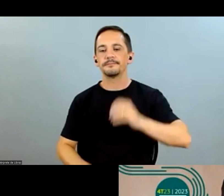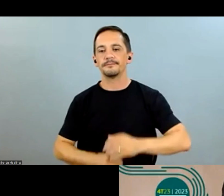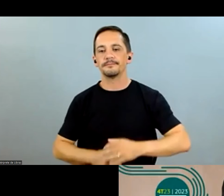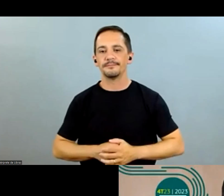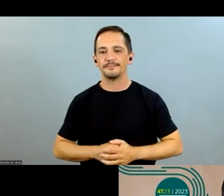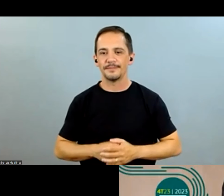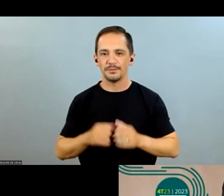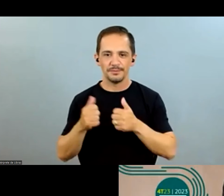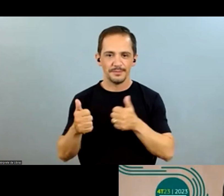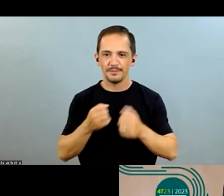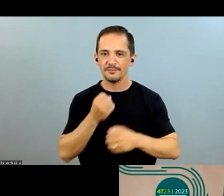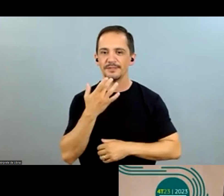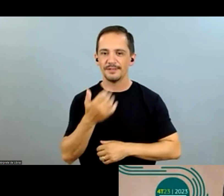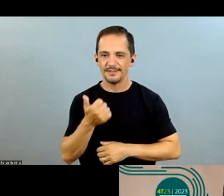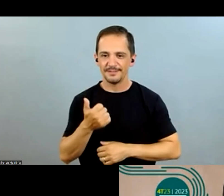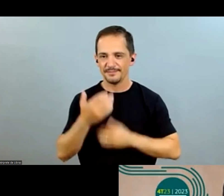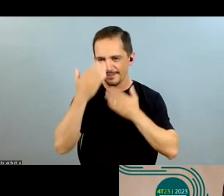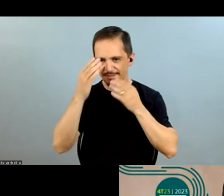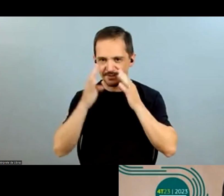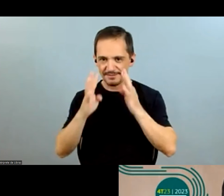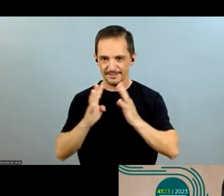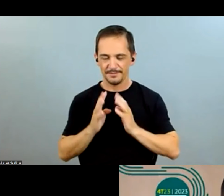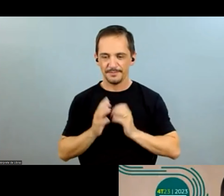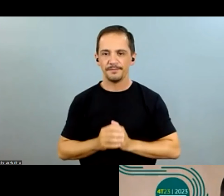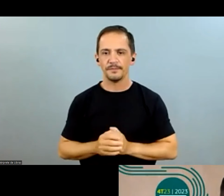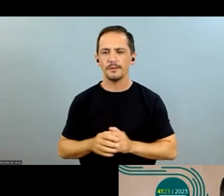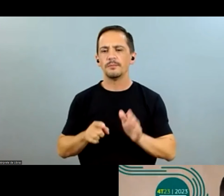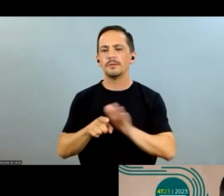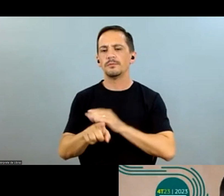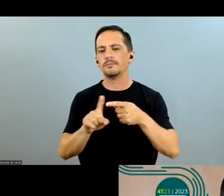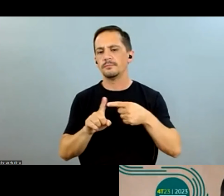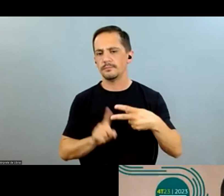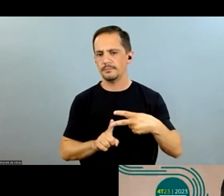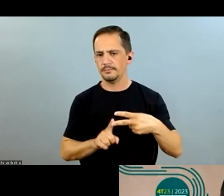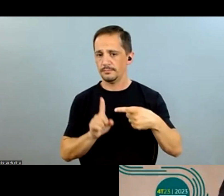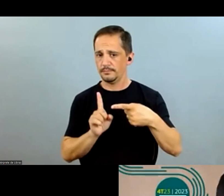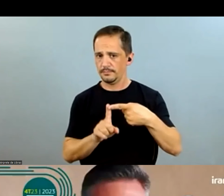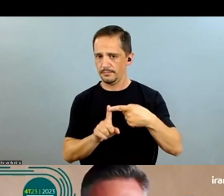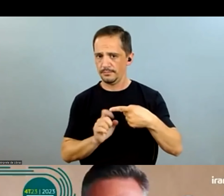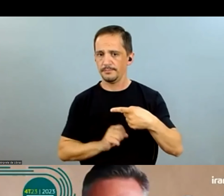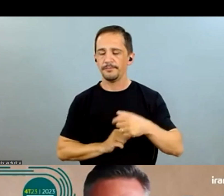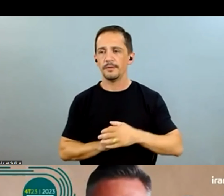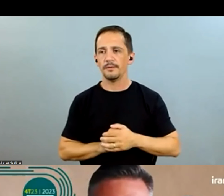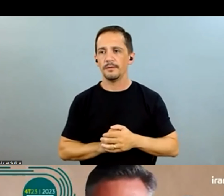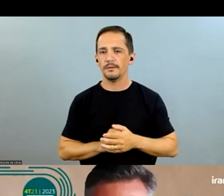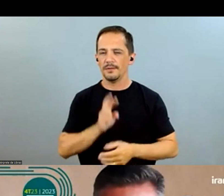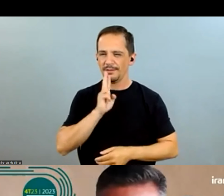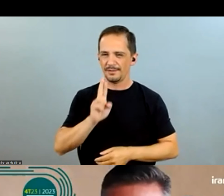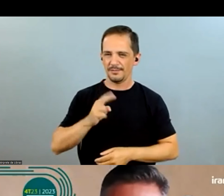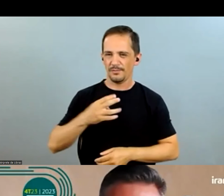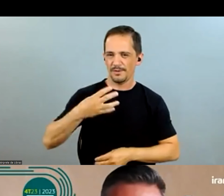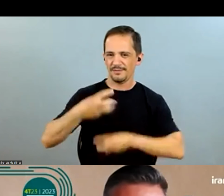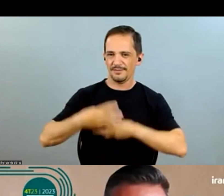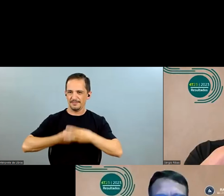pessoal boa tarde obrigado e duas perguntas para vocês acho que quando a gente olha pro resultado quar acho que trouxe alguns